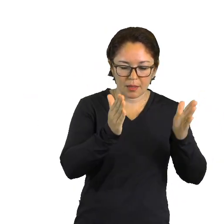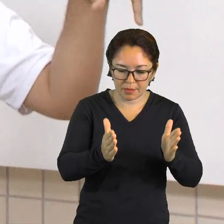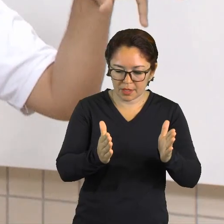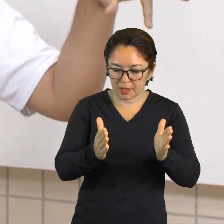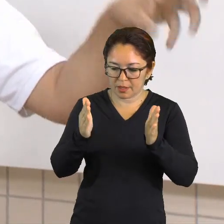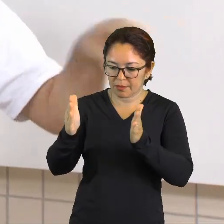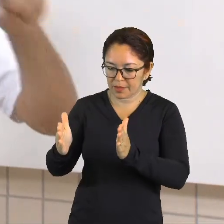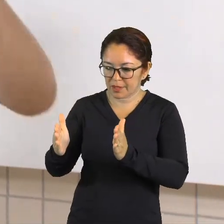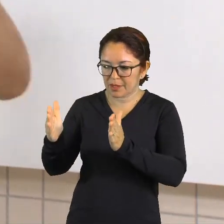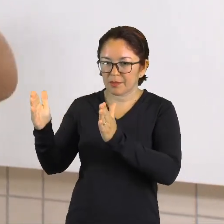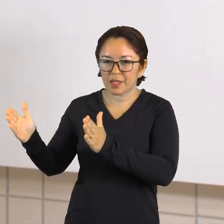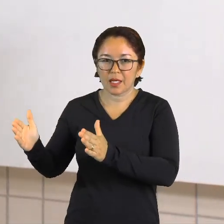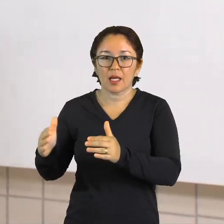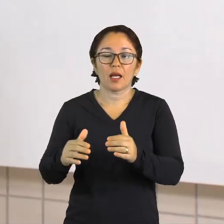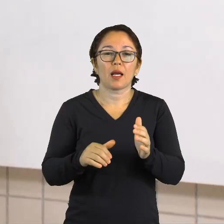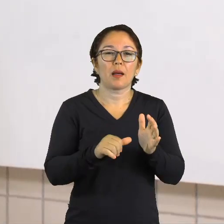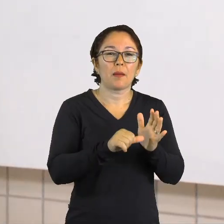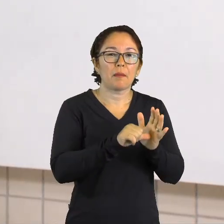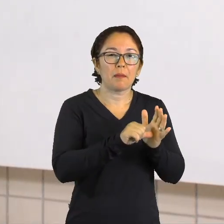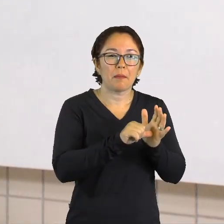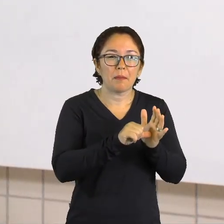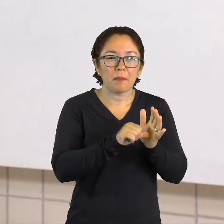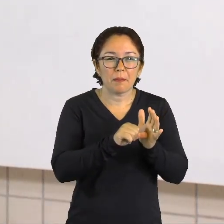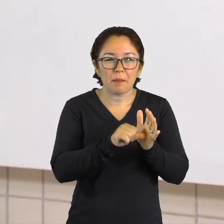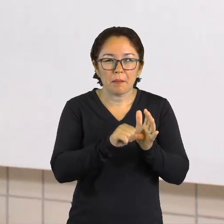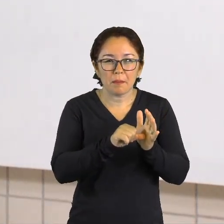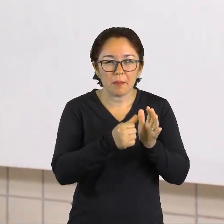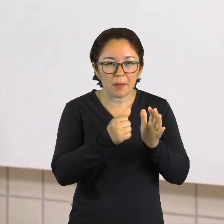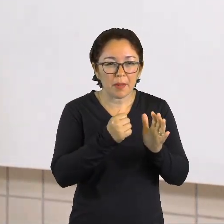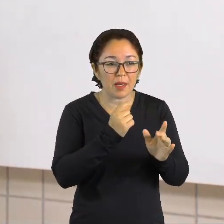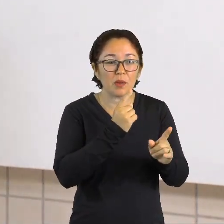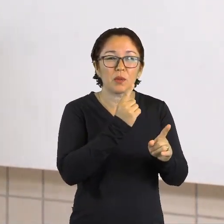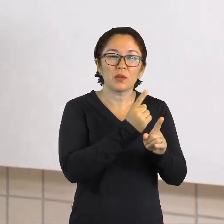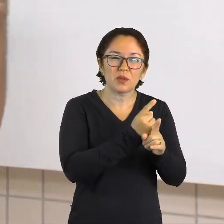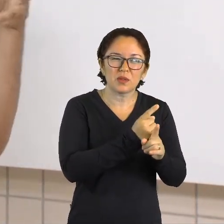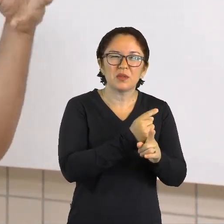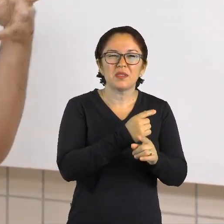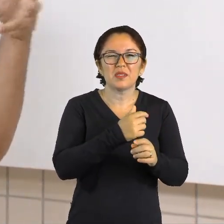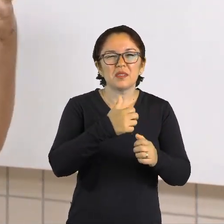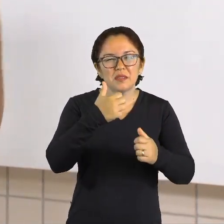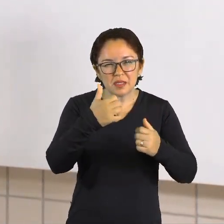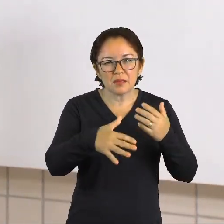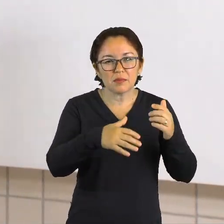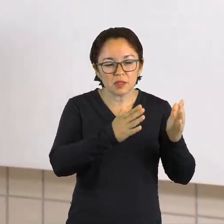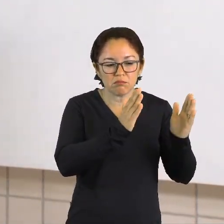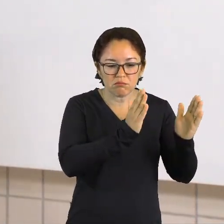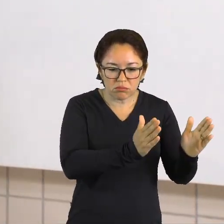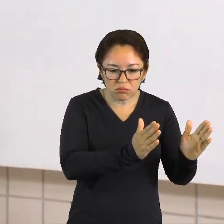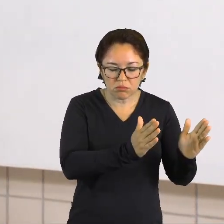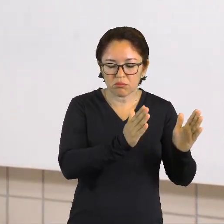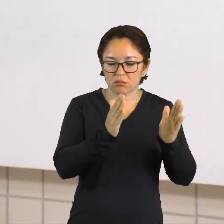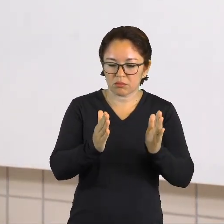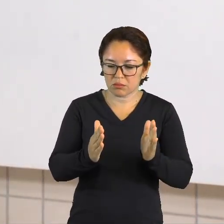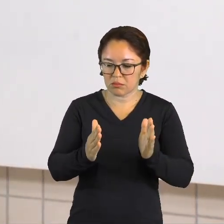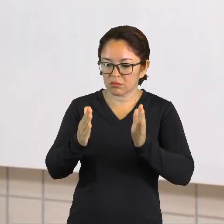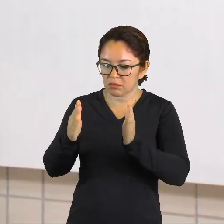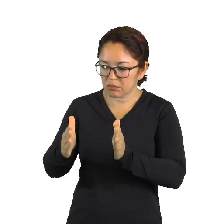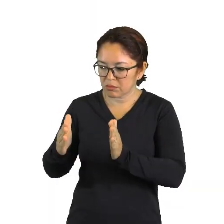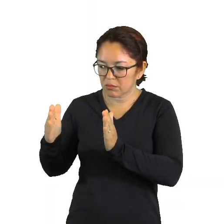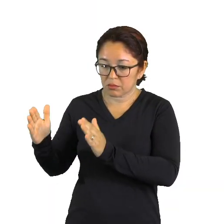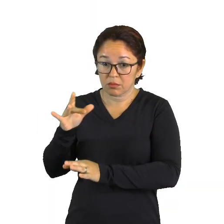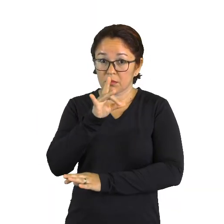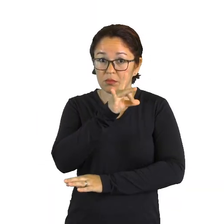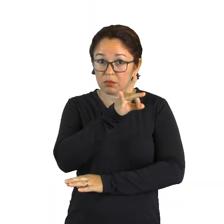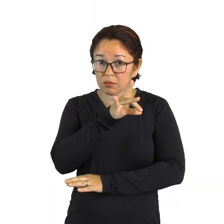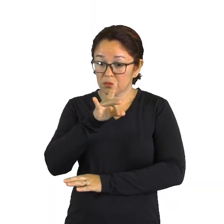que ele conheceu a coelhinha, tal. Então, são as ações, é o conjunto de tudo que está acontecendo ali na história. No caso da